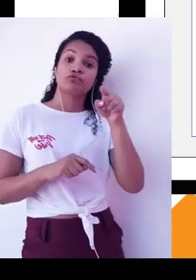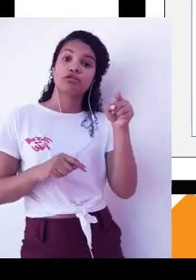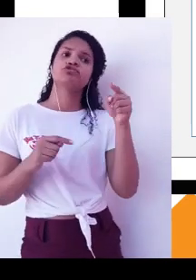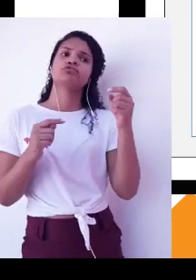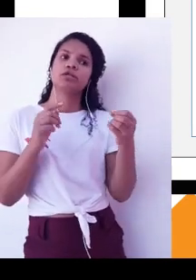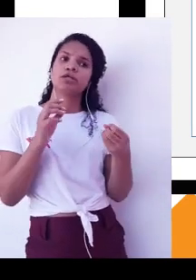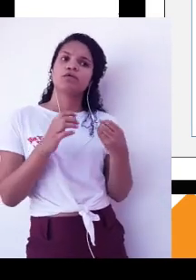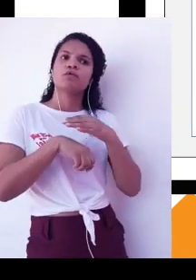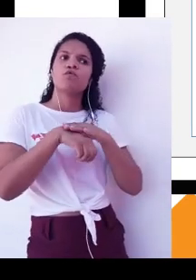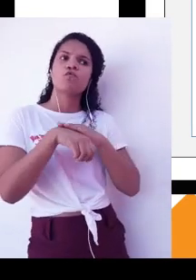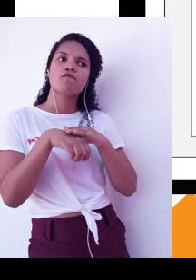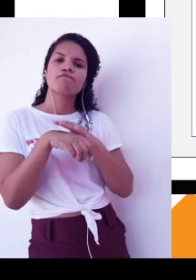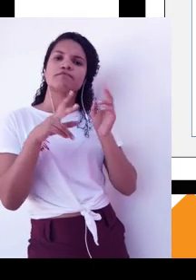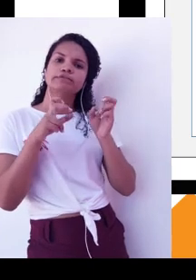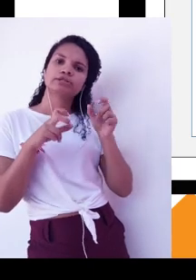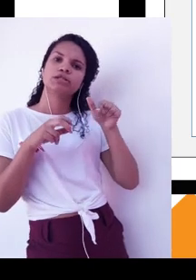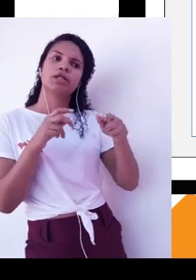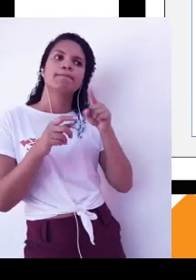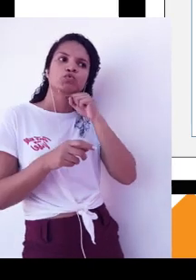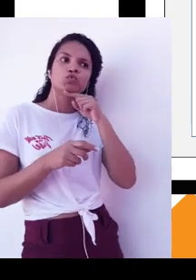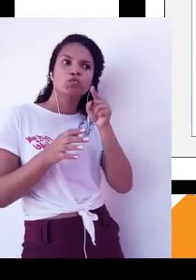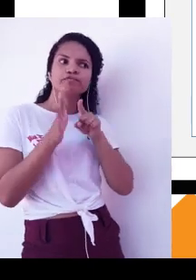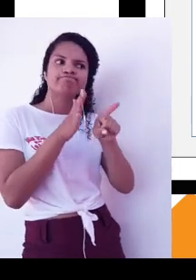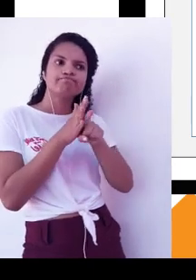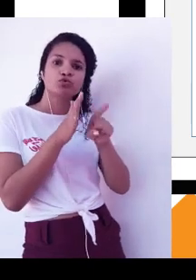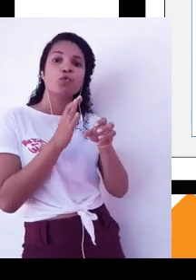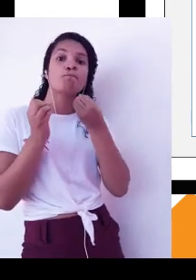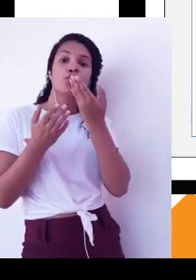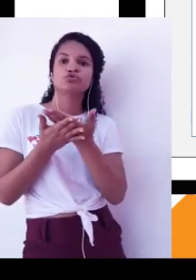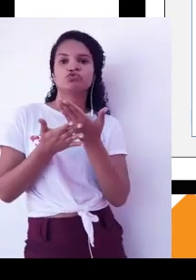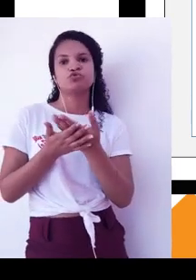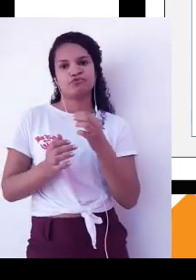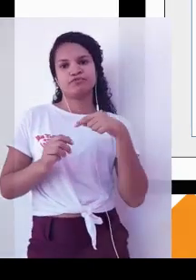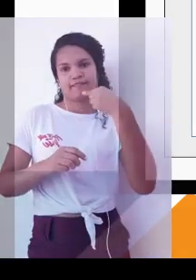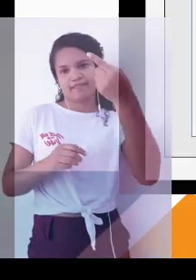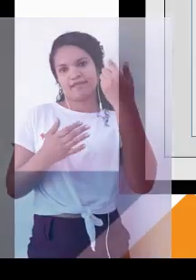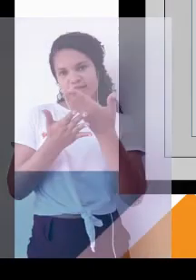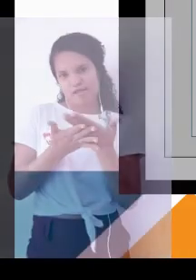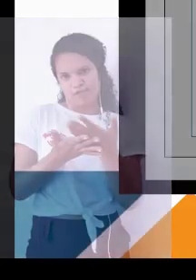mediadores, tirem dúvidas, bons estudos e até a próxima.